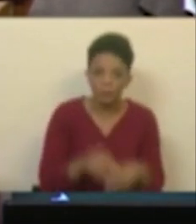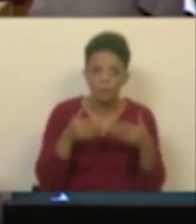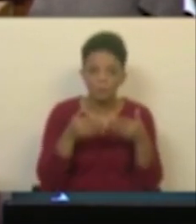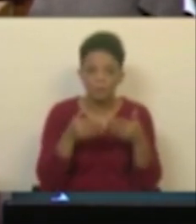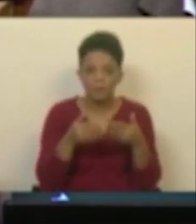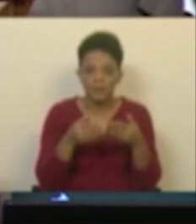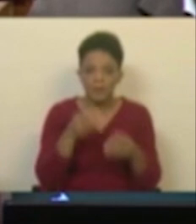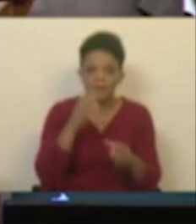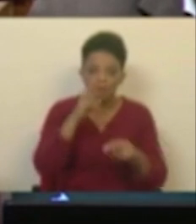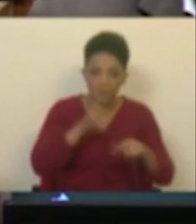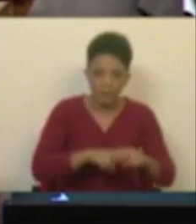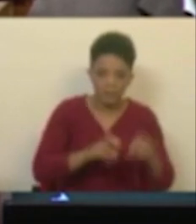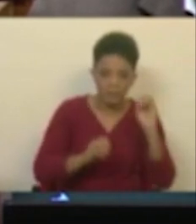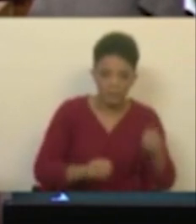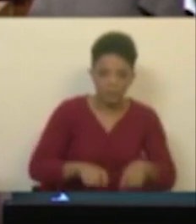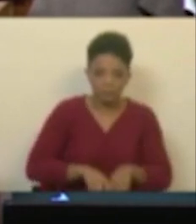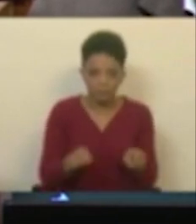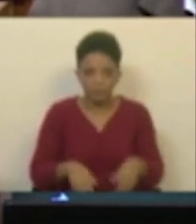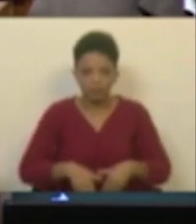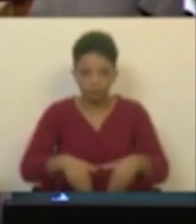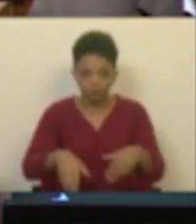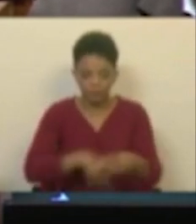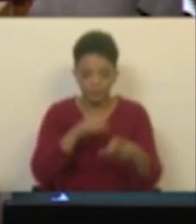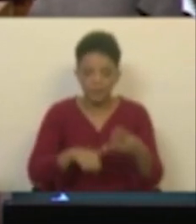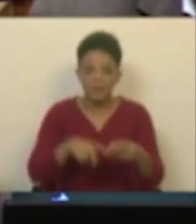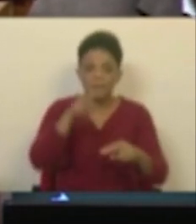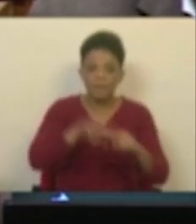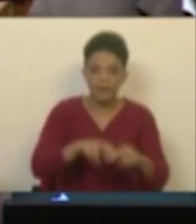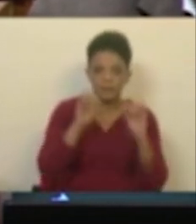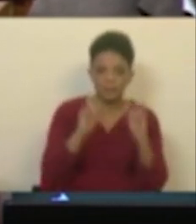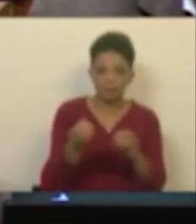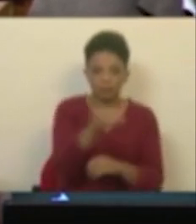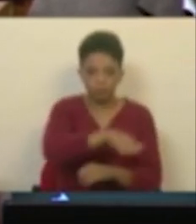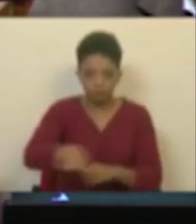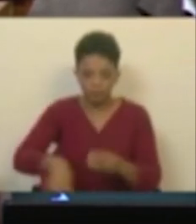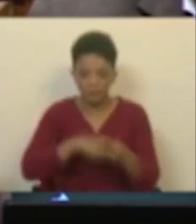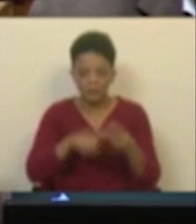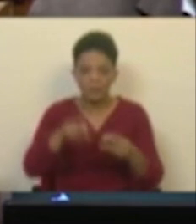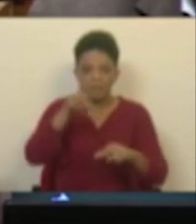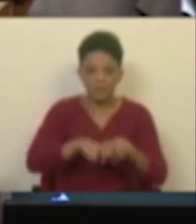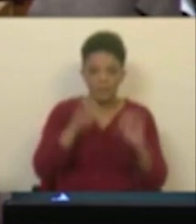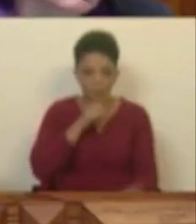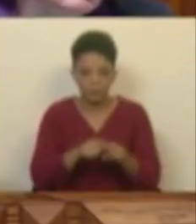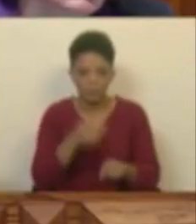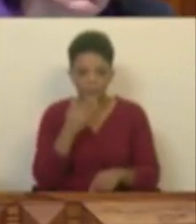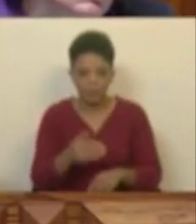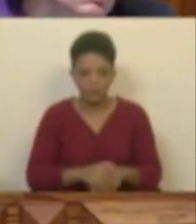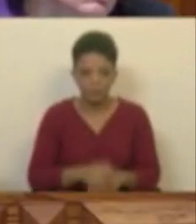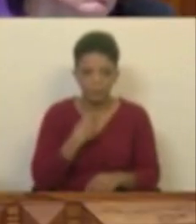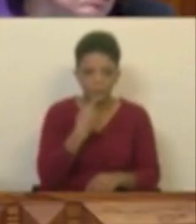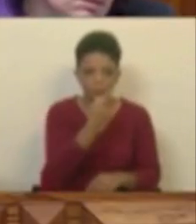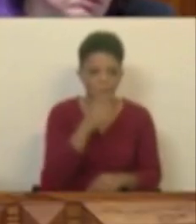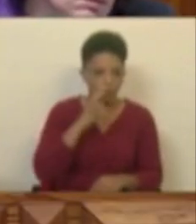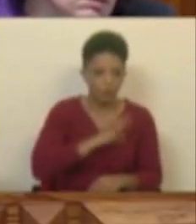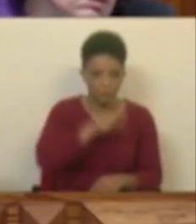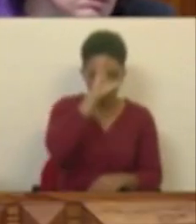com zero vagas para ginecologia e obstetrícia, zero vagas para pediatria, zero vagas para anestesia? Vou perguntar ao Sr.